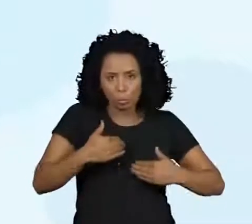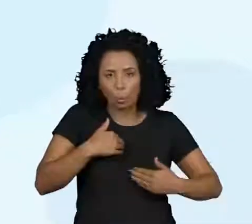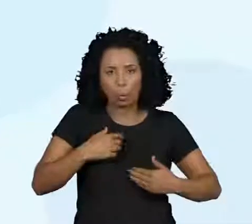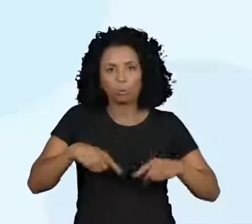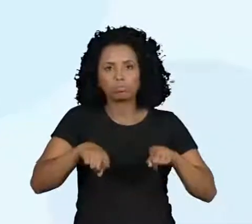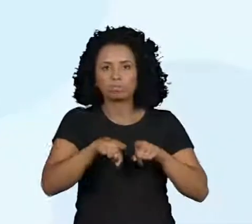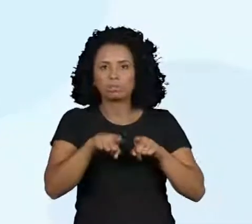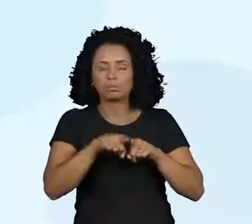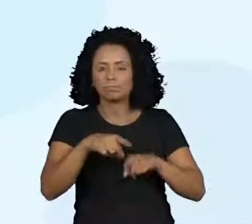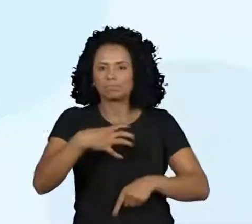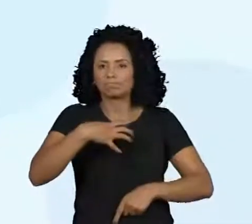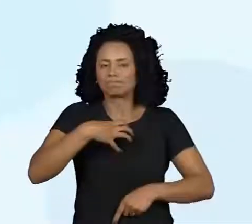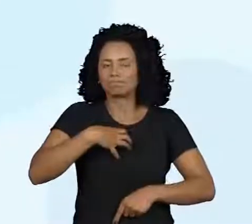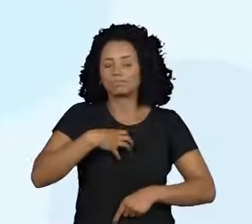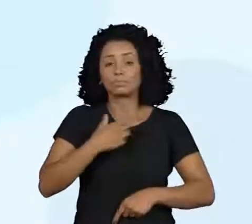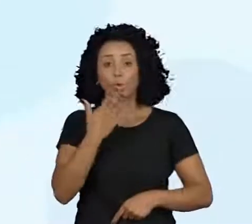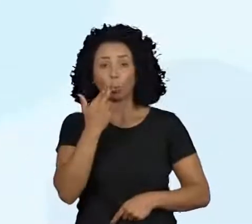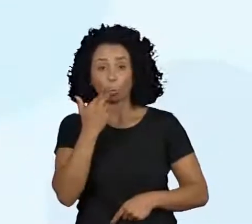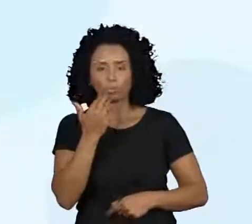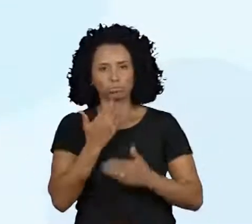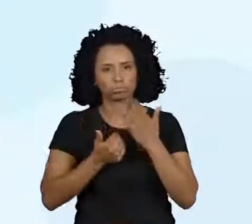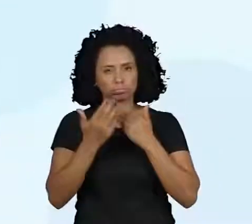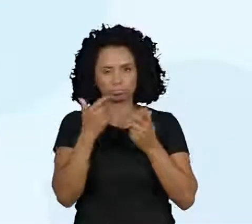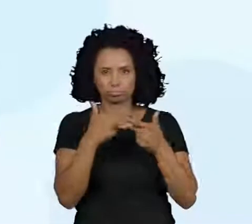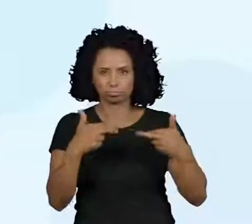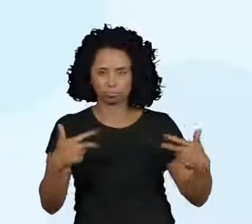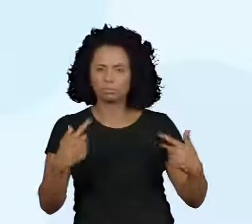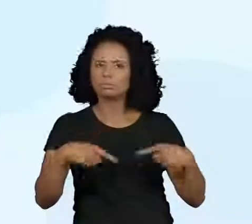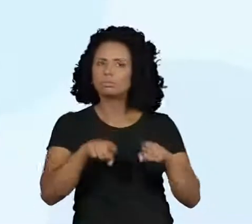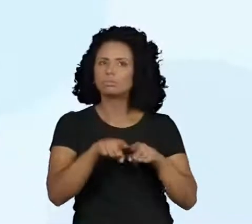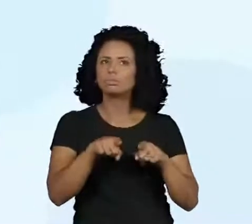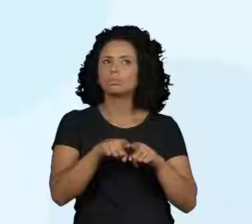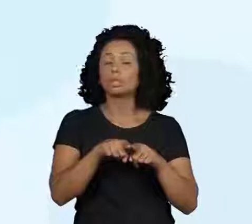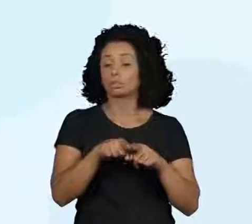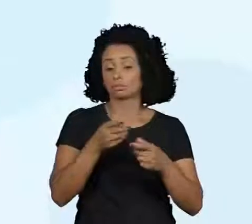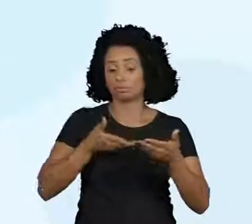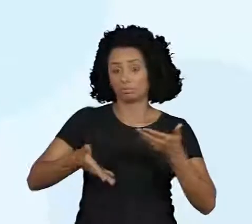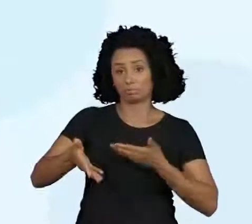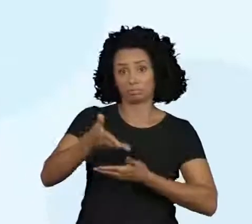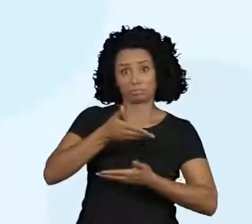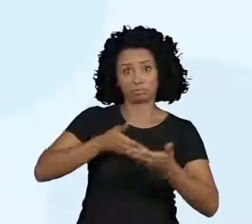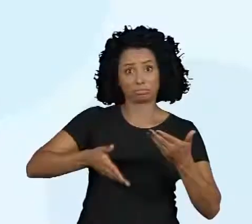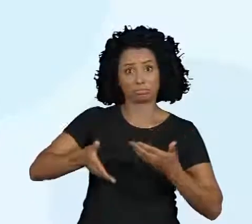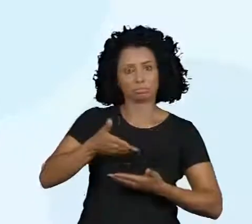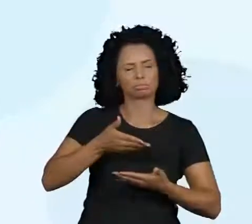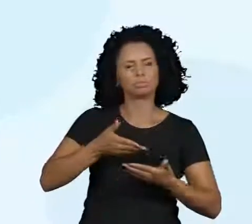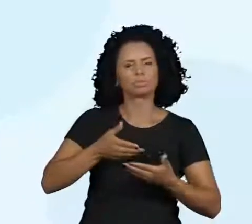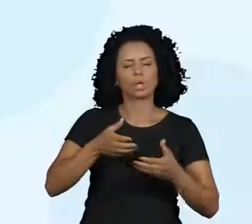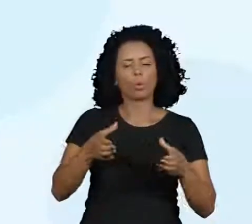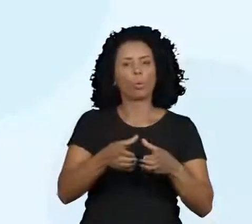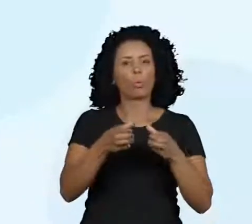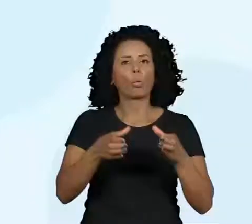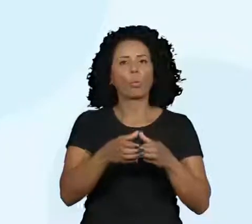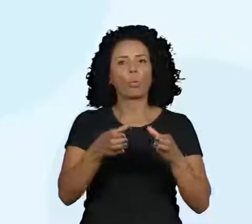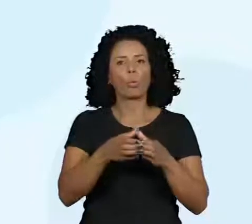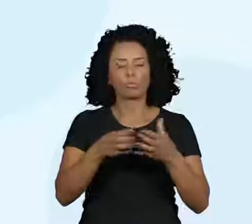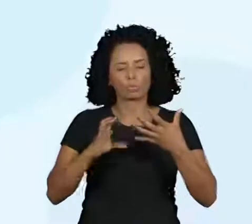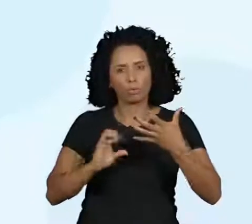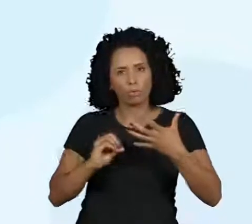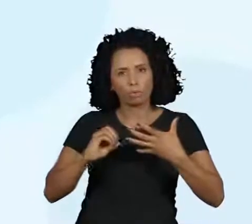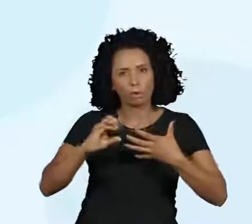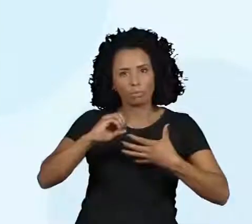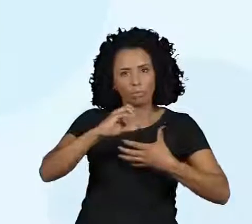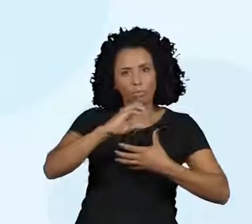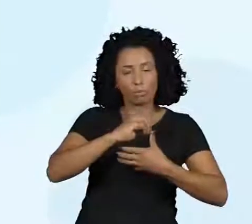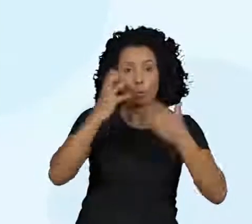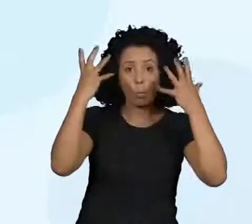de nutrição. Essa interação ocorre na cadeia alimentar, onde um ser vivo